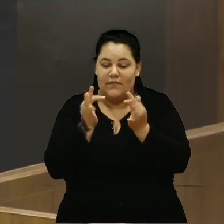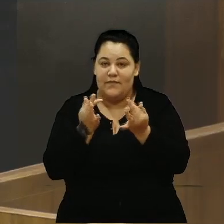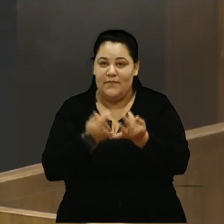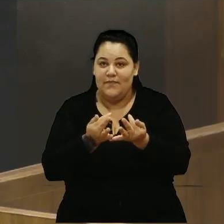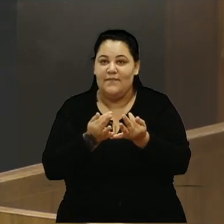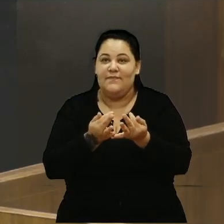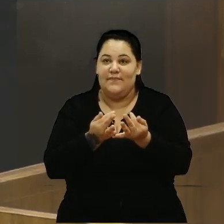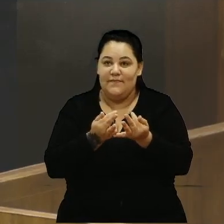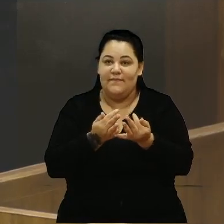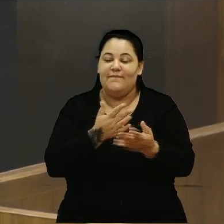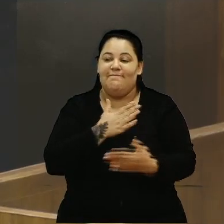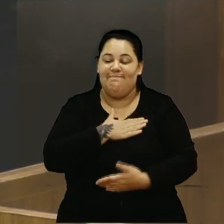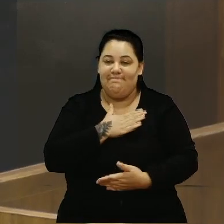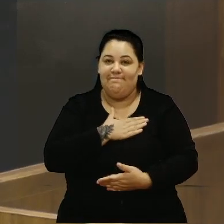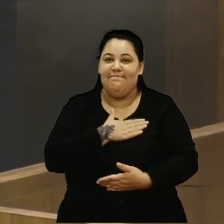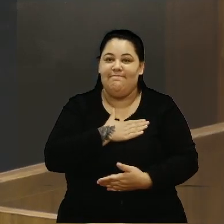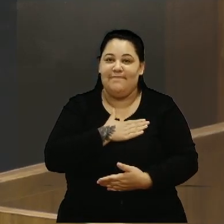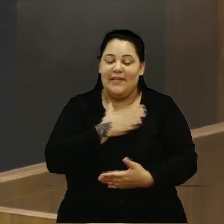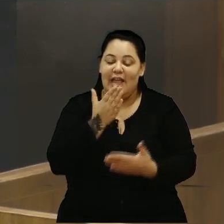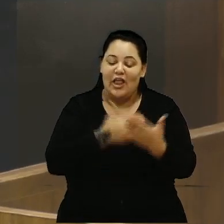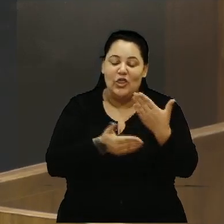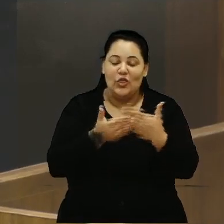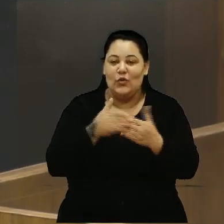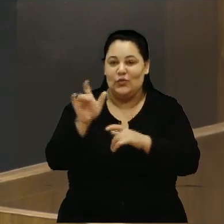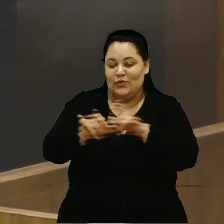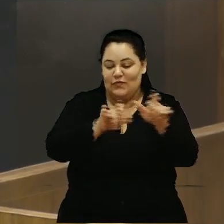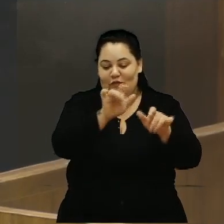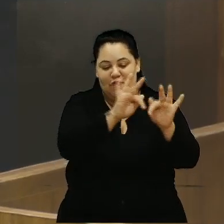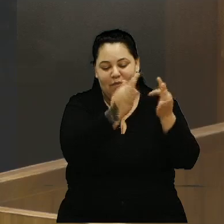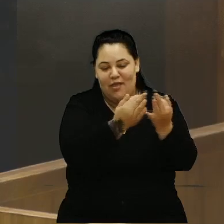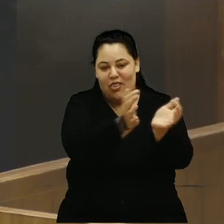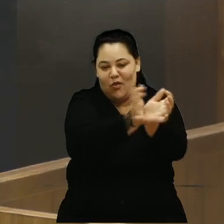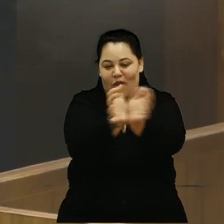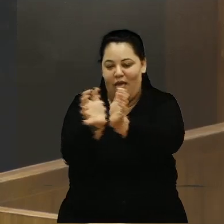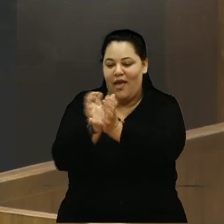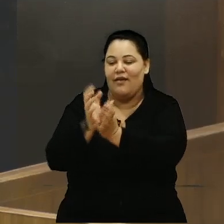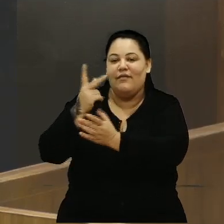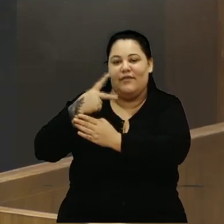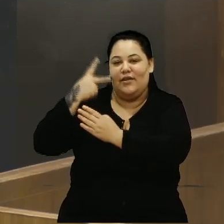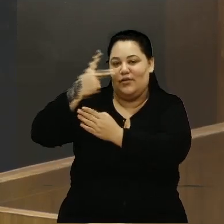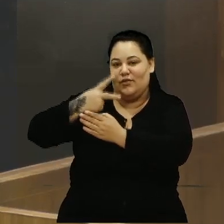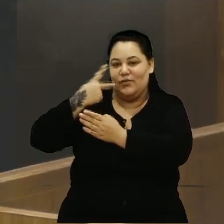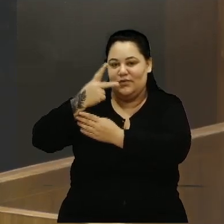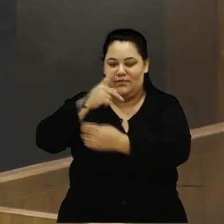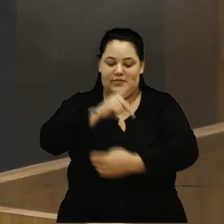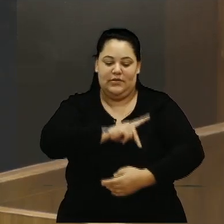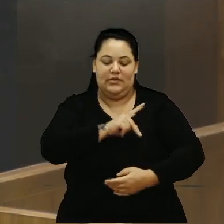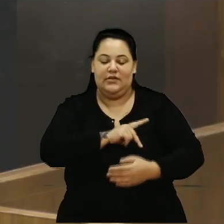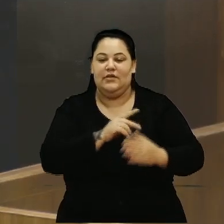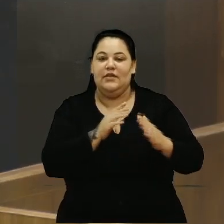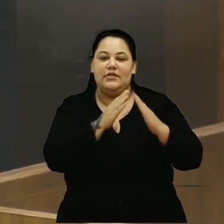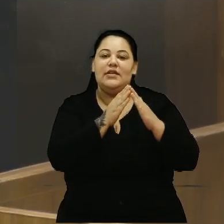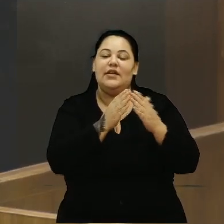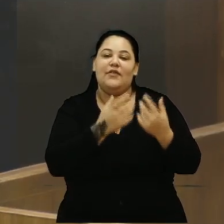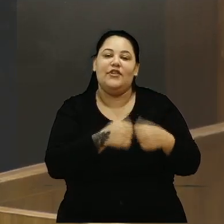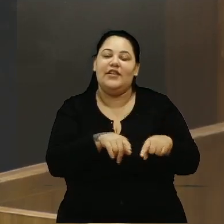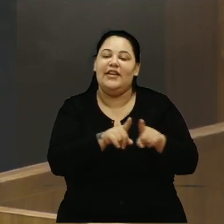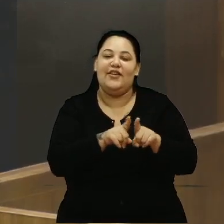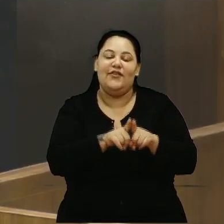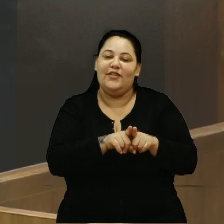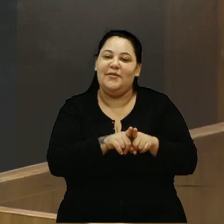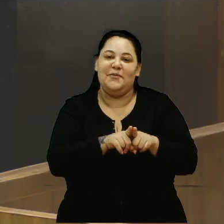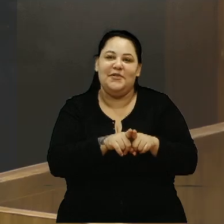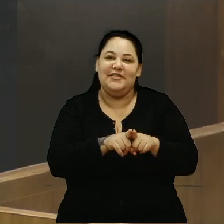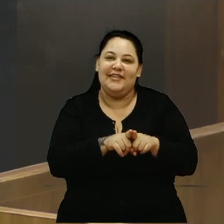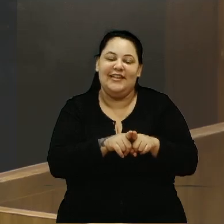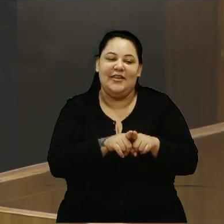minha família, né? E a todas as famílias, família dos colegas, vereadores, presidente dessa casa e todos que nos assistem, de